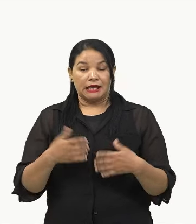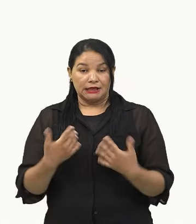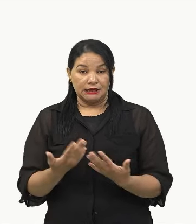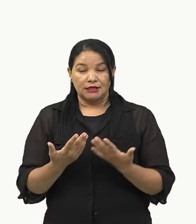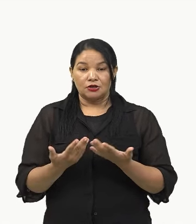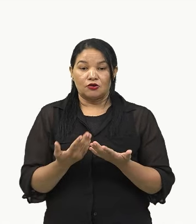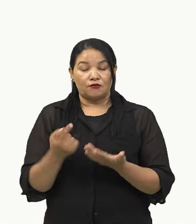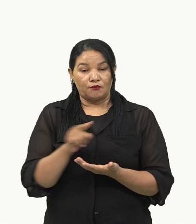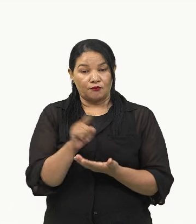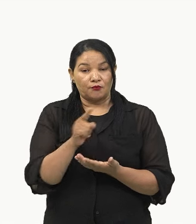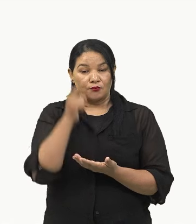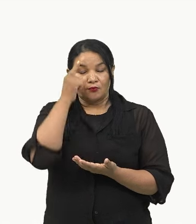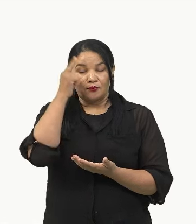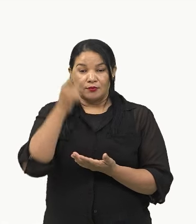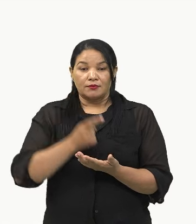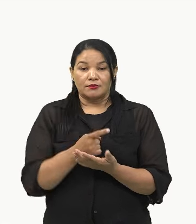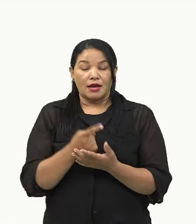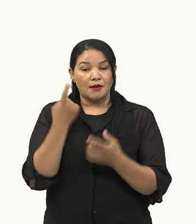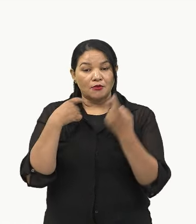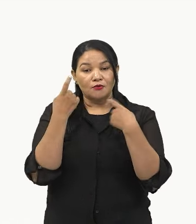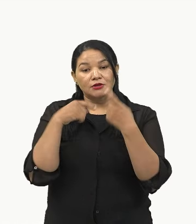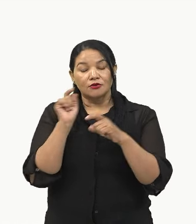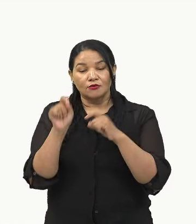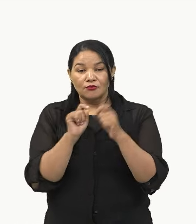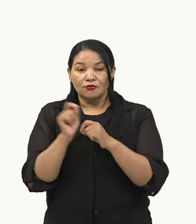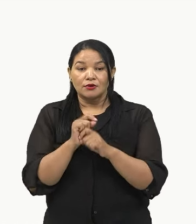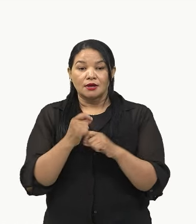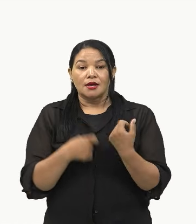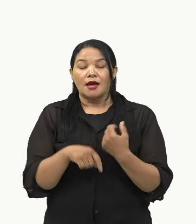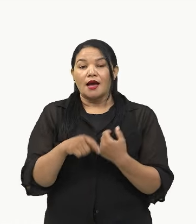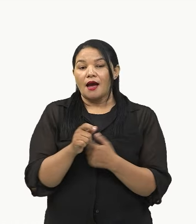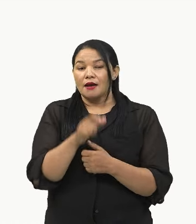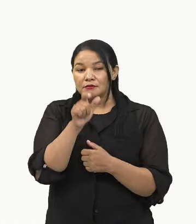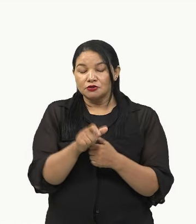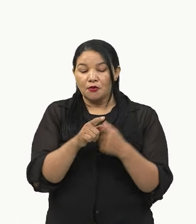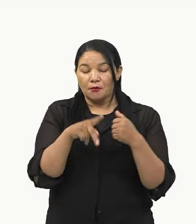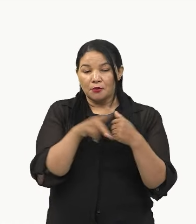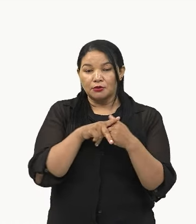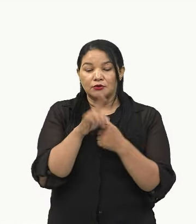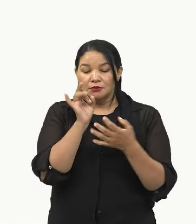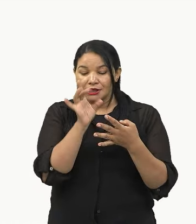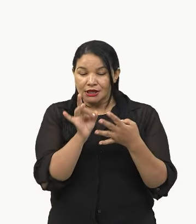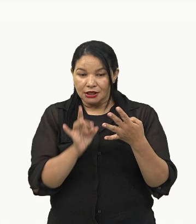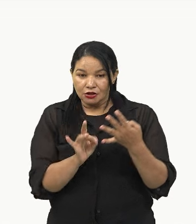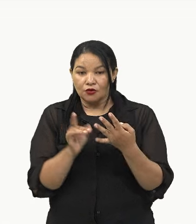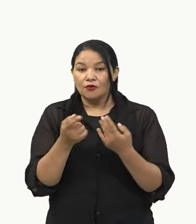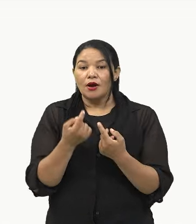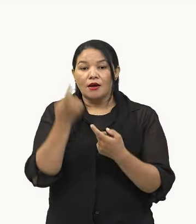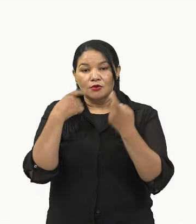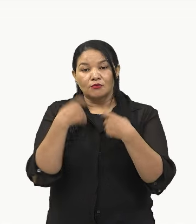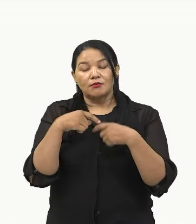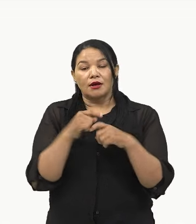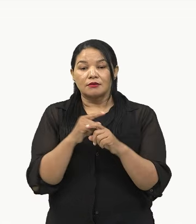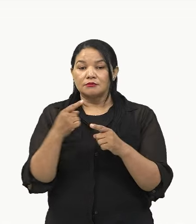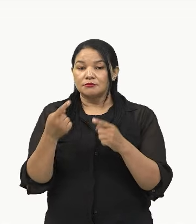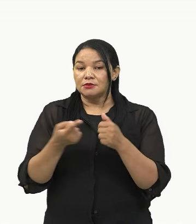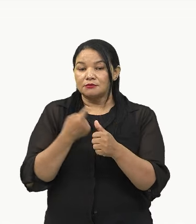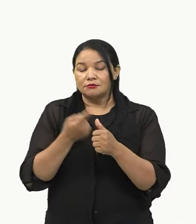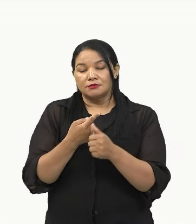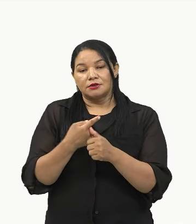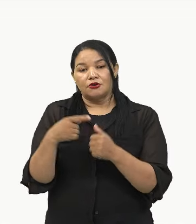lembrem, a única preocupação de pessoa, né, conjugar cada pronome pessoal, é aqui no verbo haber.